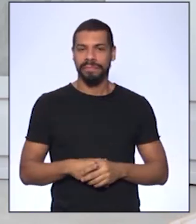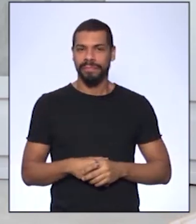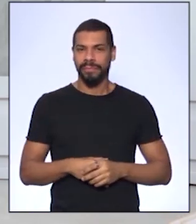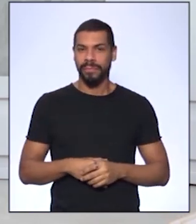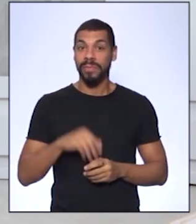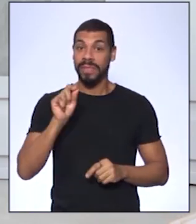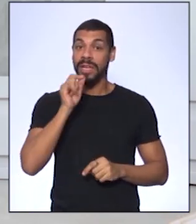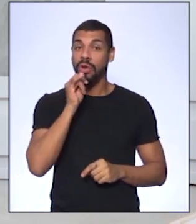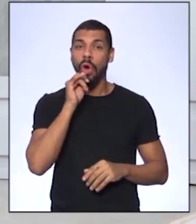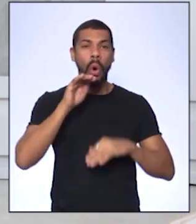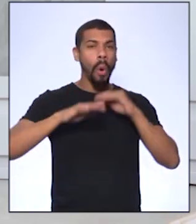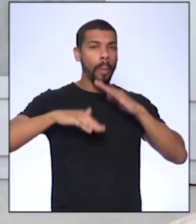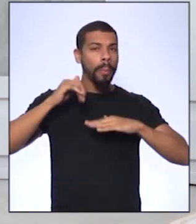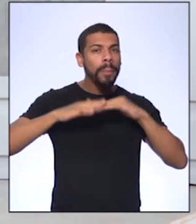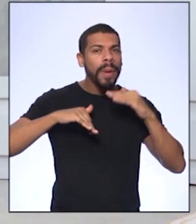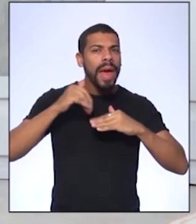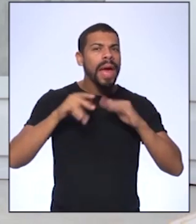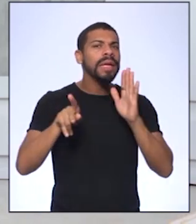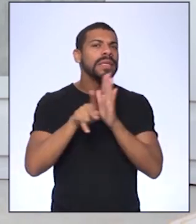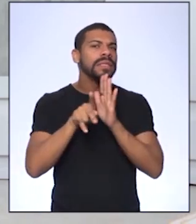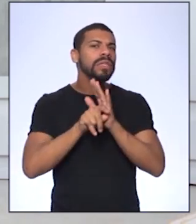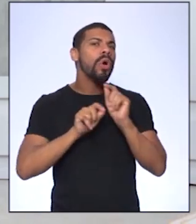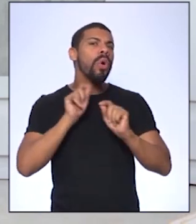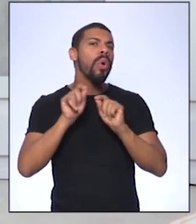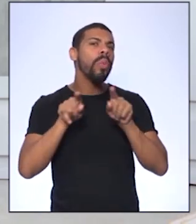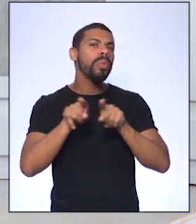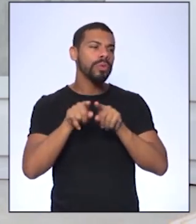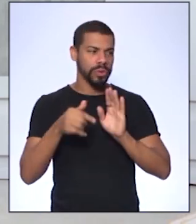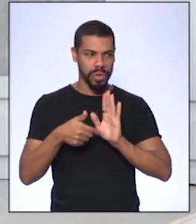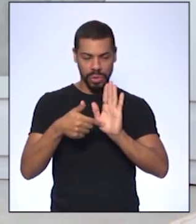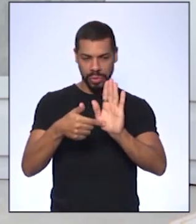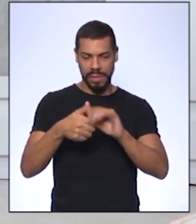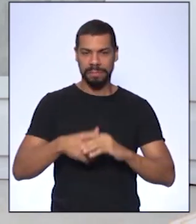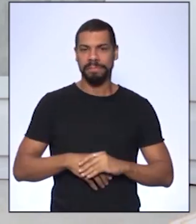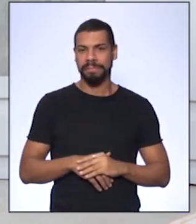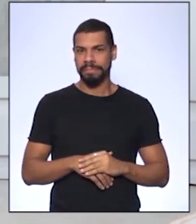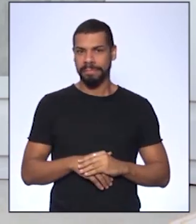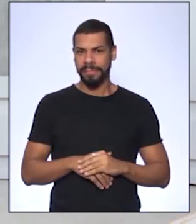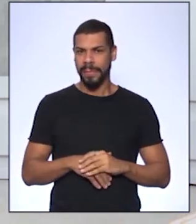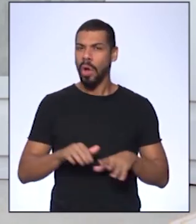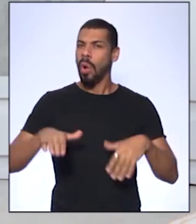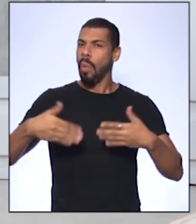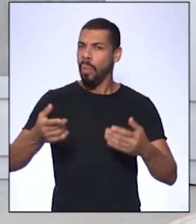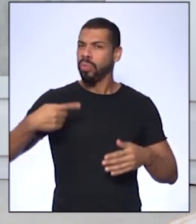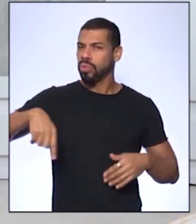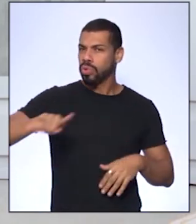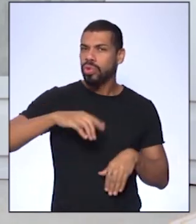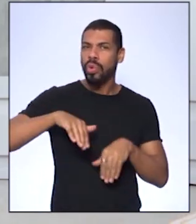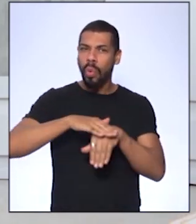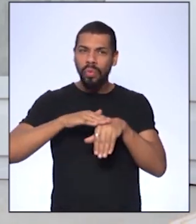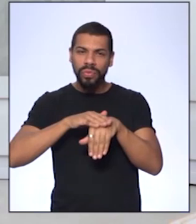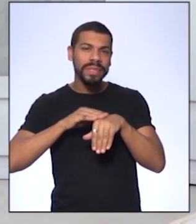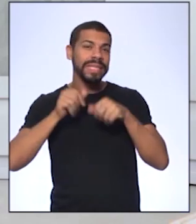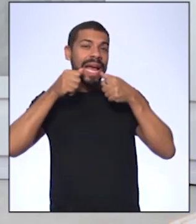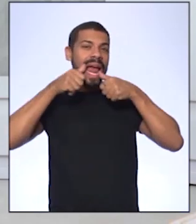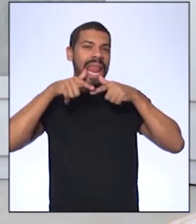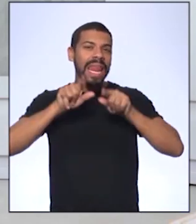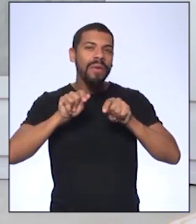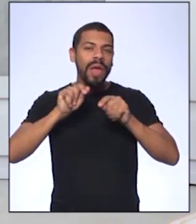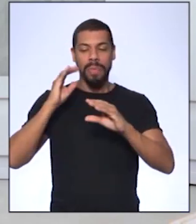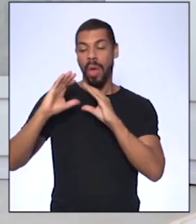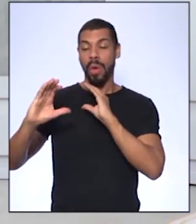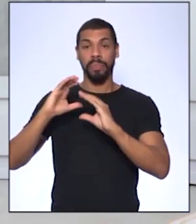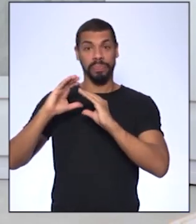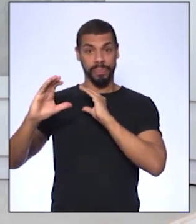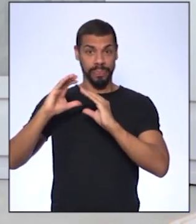melhor, sobre a habilidade que essa competência nos leva. Quando a gente fala que vai usar a linguagem para se